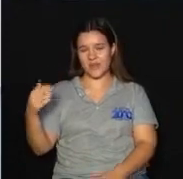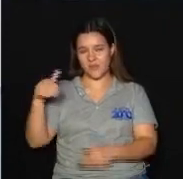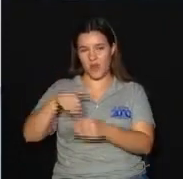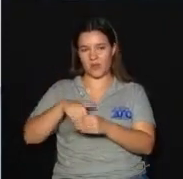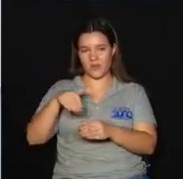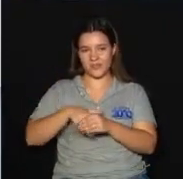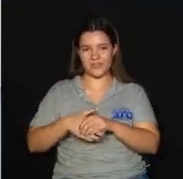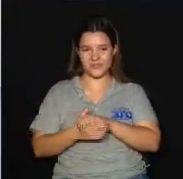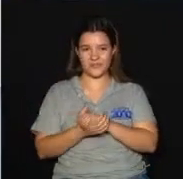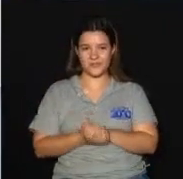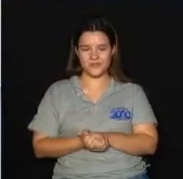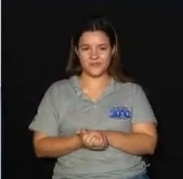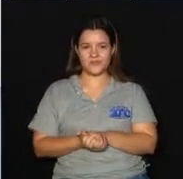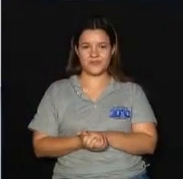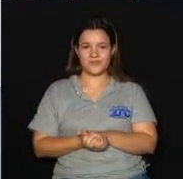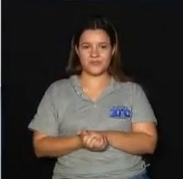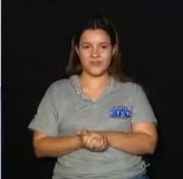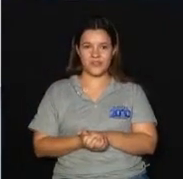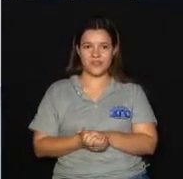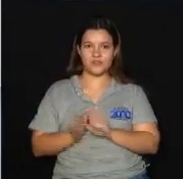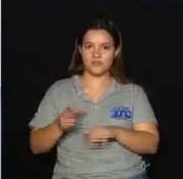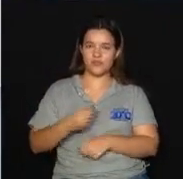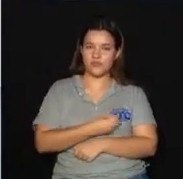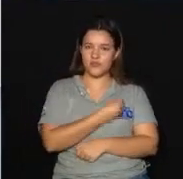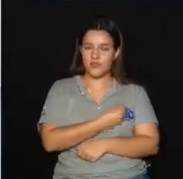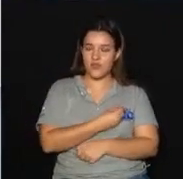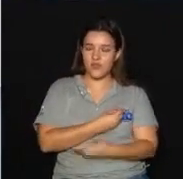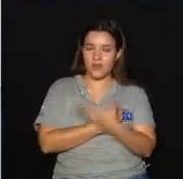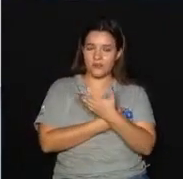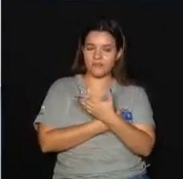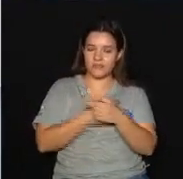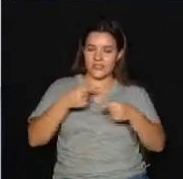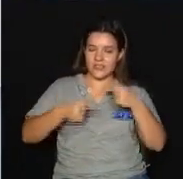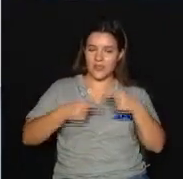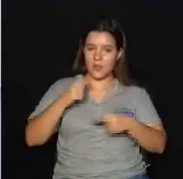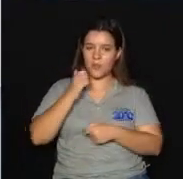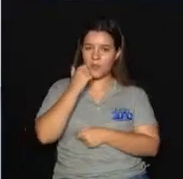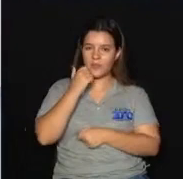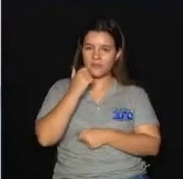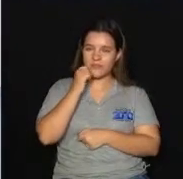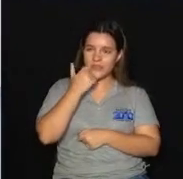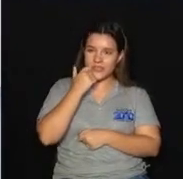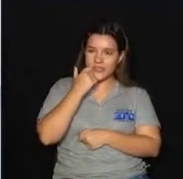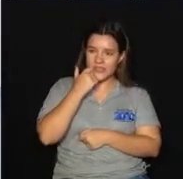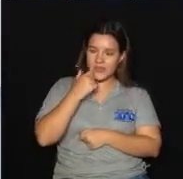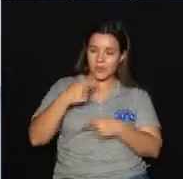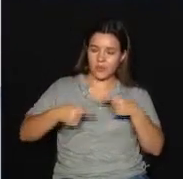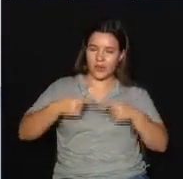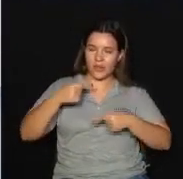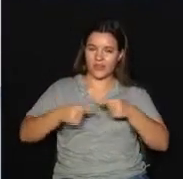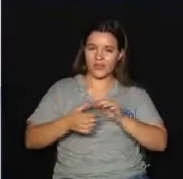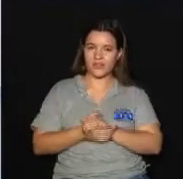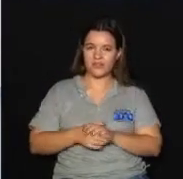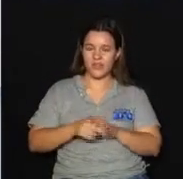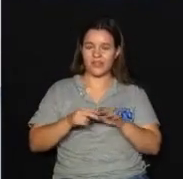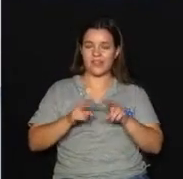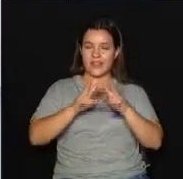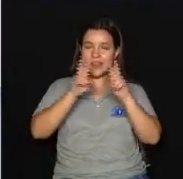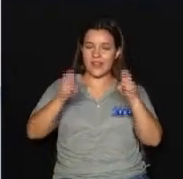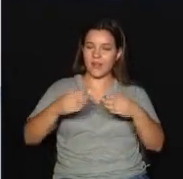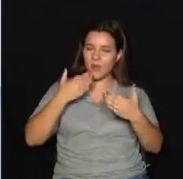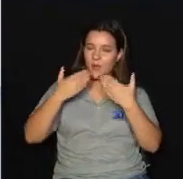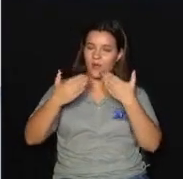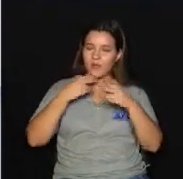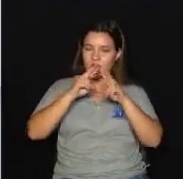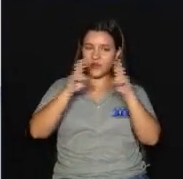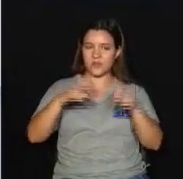967.434 votos. A gente já tem o Paulo aqui para a gente poder conversar, para fazer essa análise aqui do panorama da cidade de